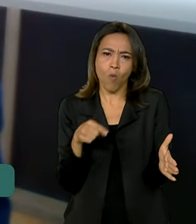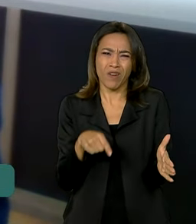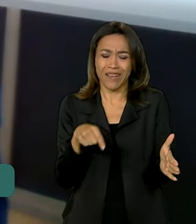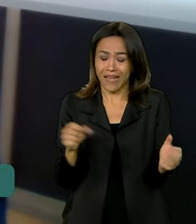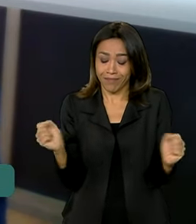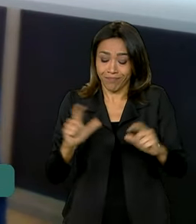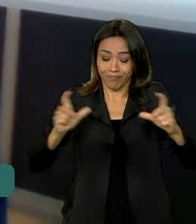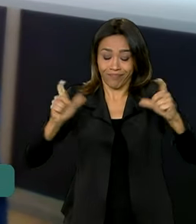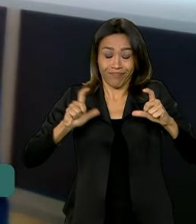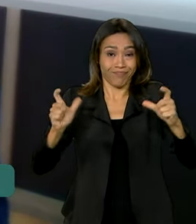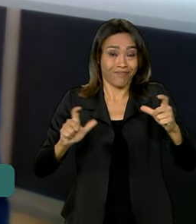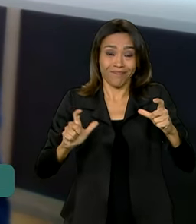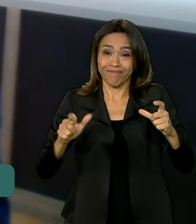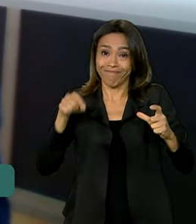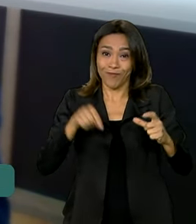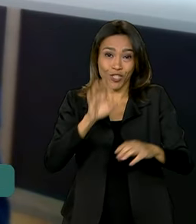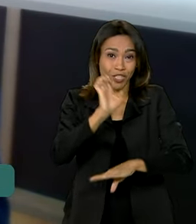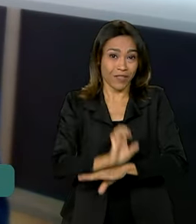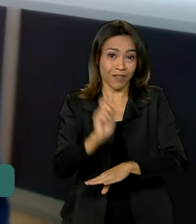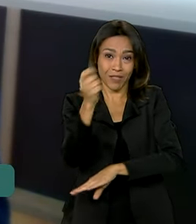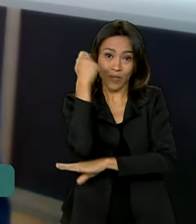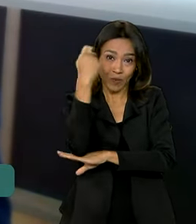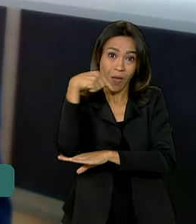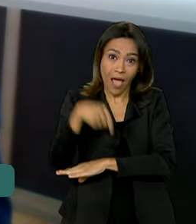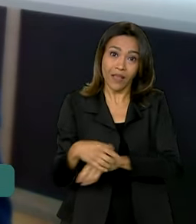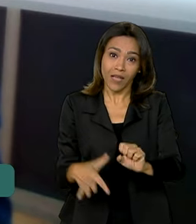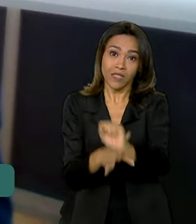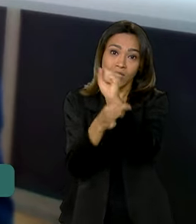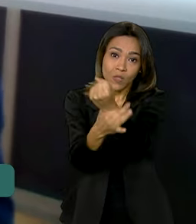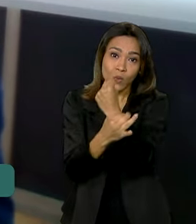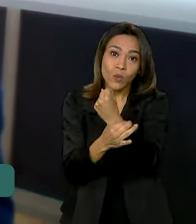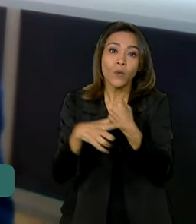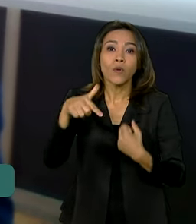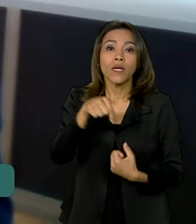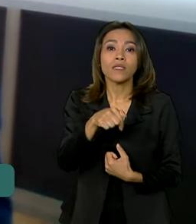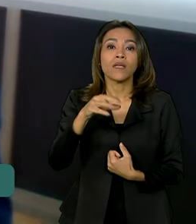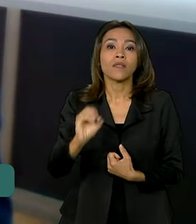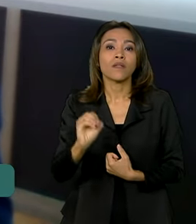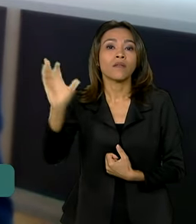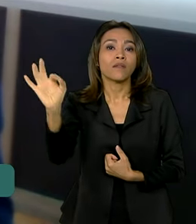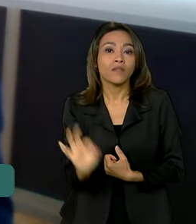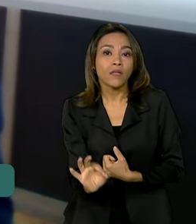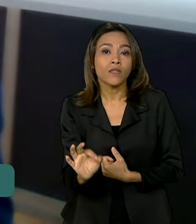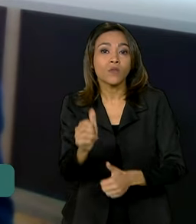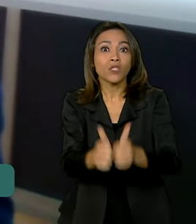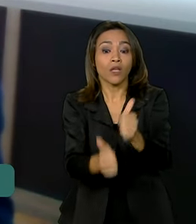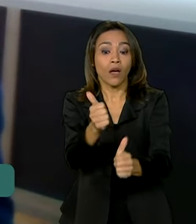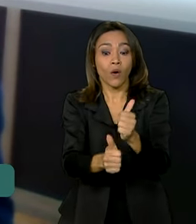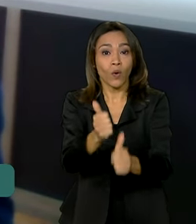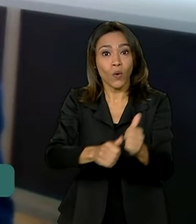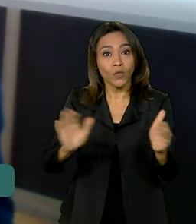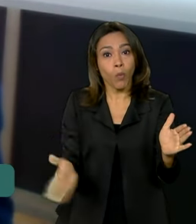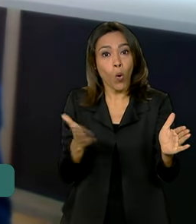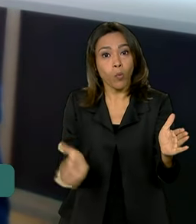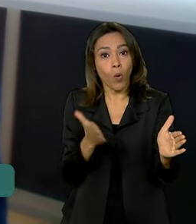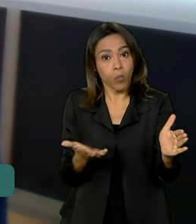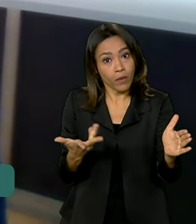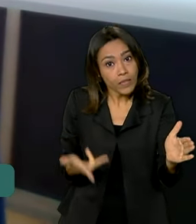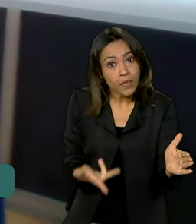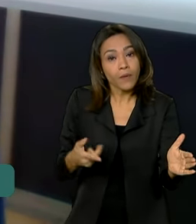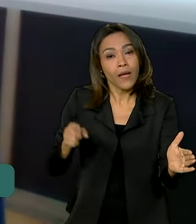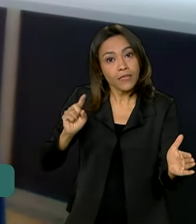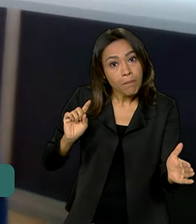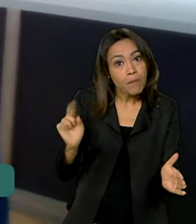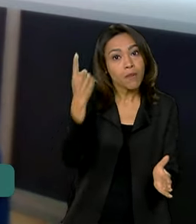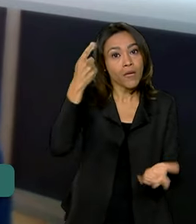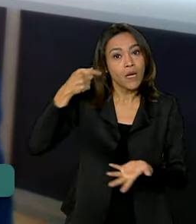dramática que vive é o estado que garante mais de 70% de toda a nossa produção de arroz Então essa primeira